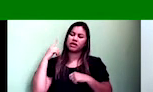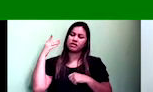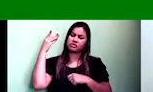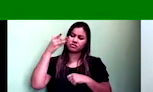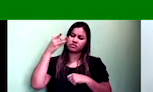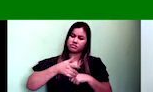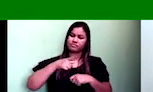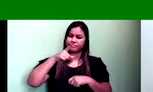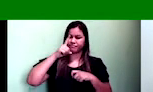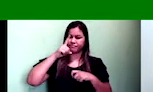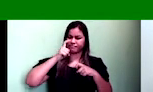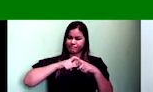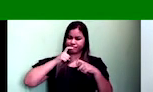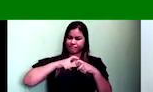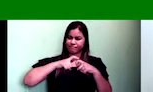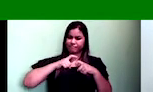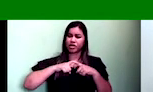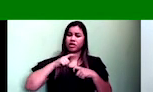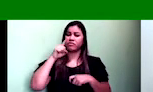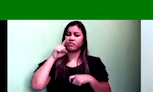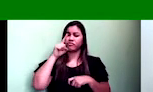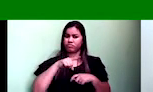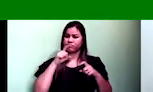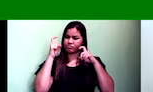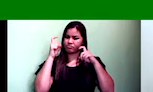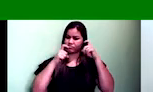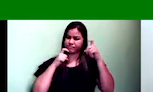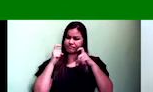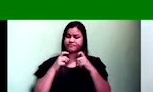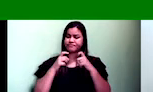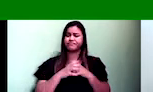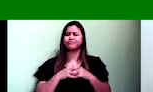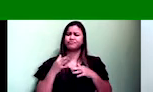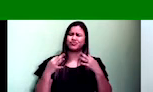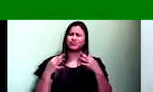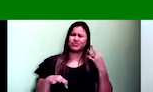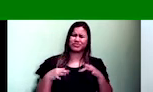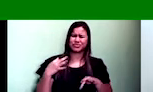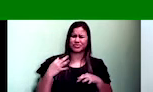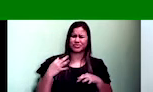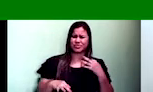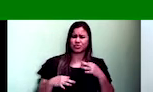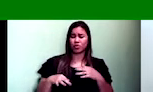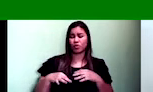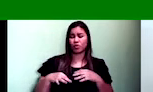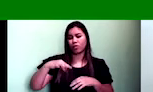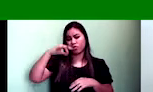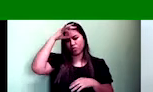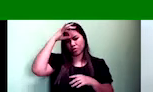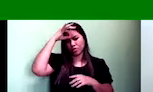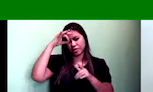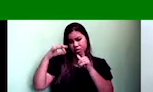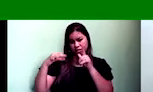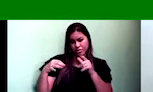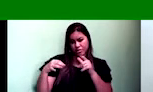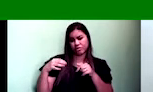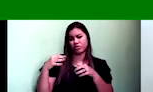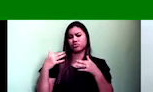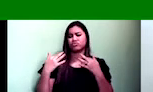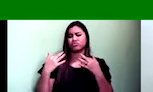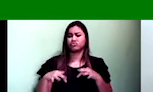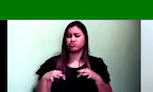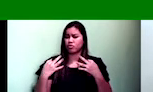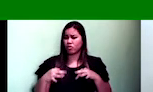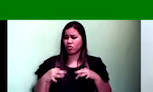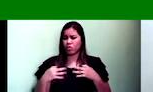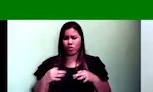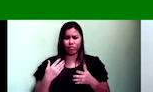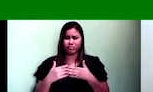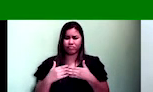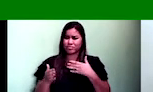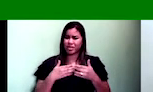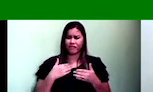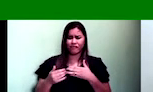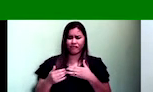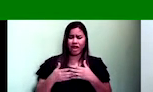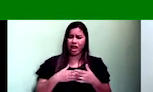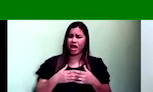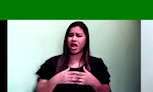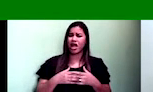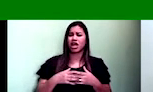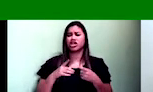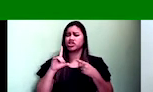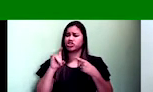que devem se preocupar. Dor e mal-estar, dor em baixo ventre, dor para urinar, dor para evacuar